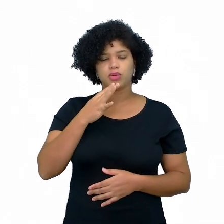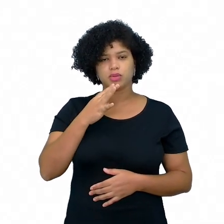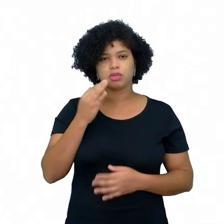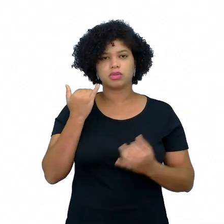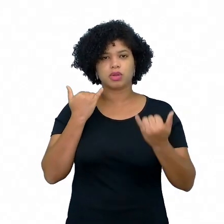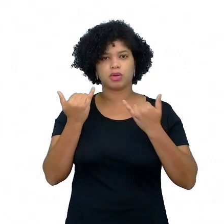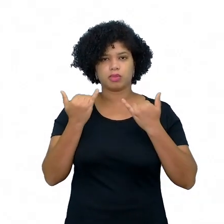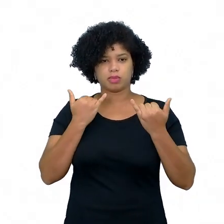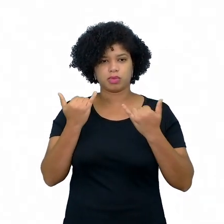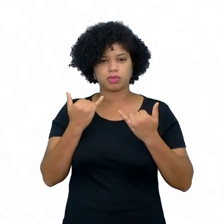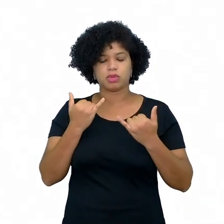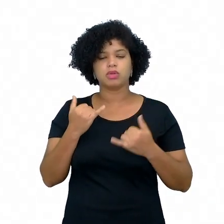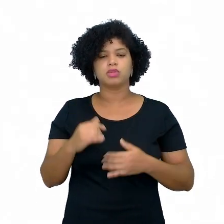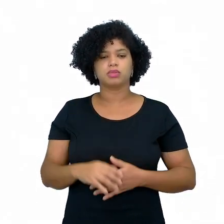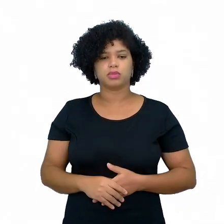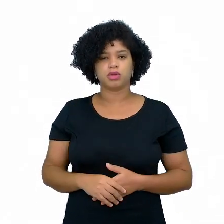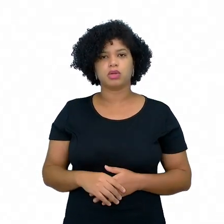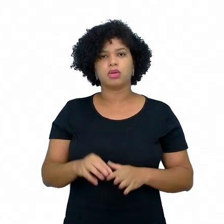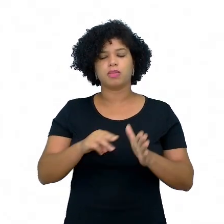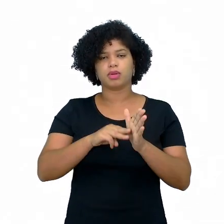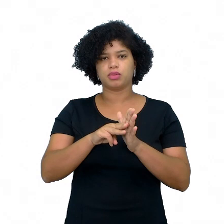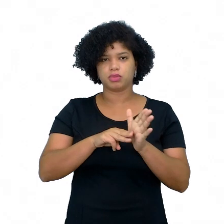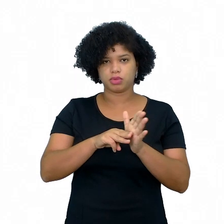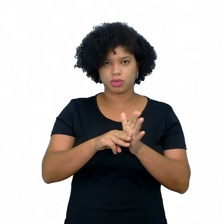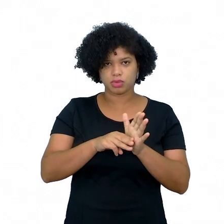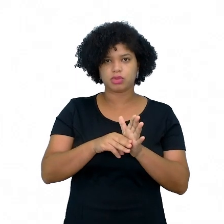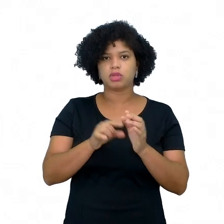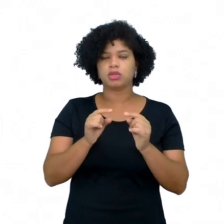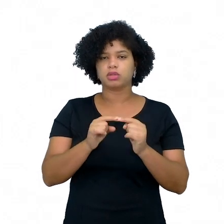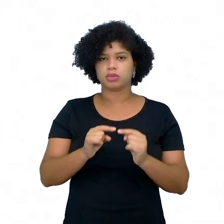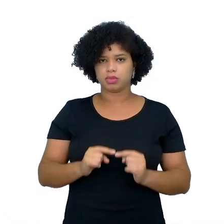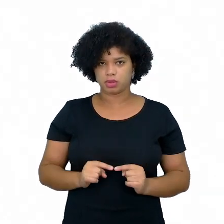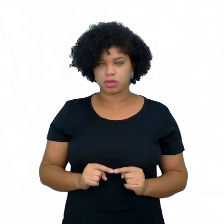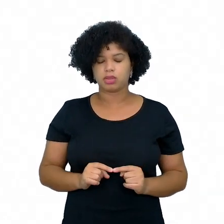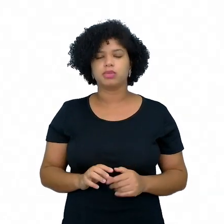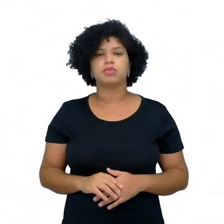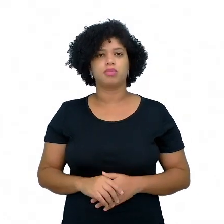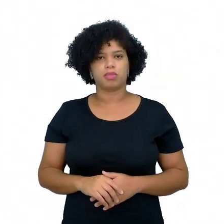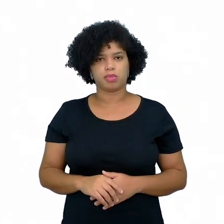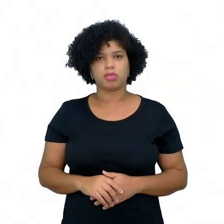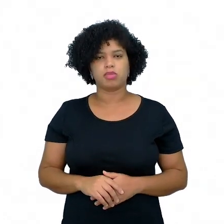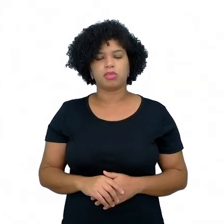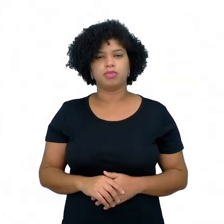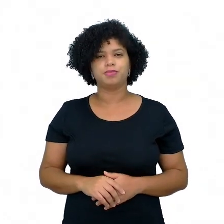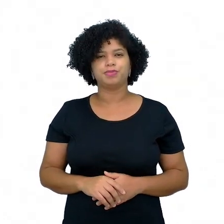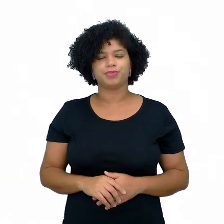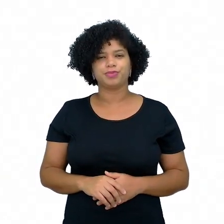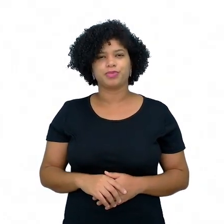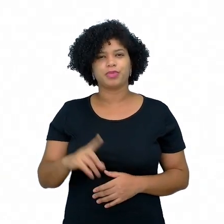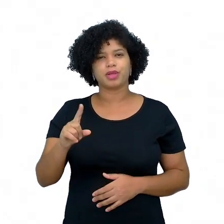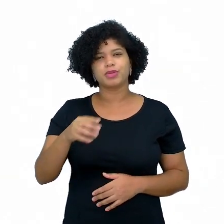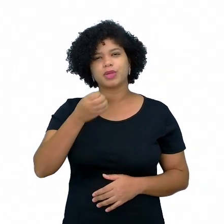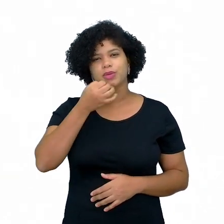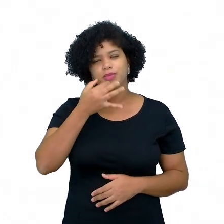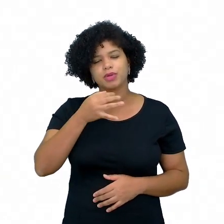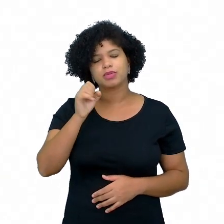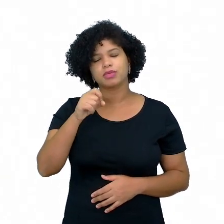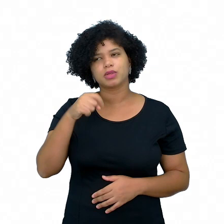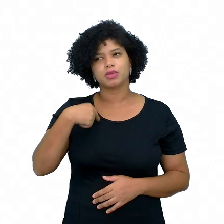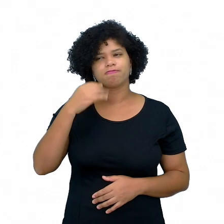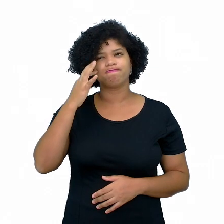de conhecimento, a metodologia que vai ser aplicada, né, então, é bom, né, a gente ter em